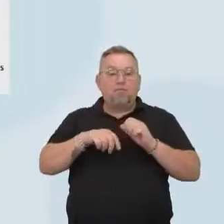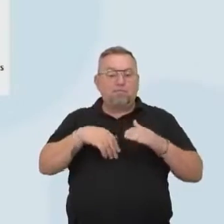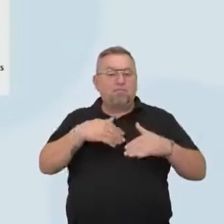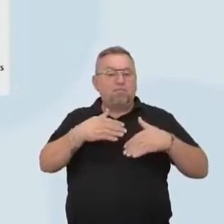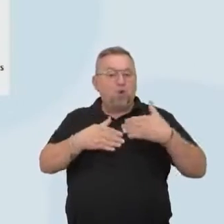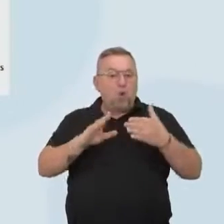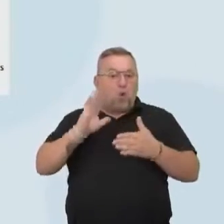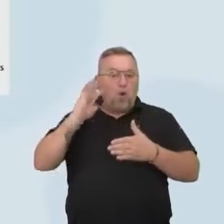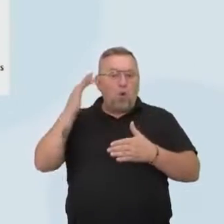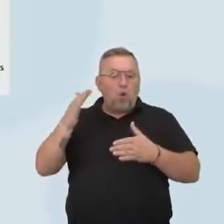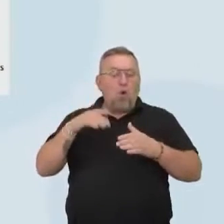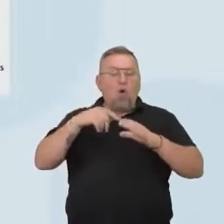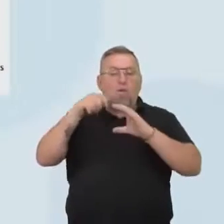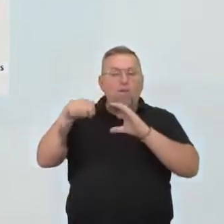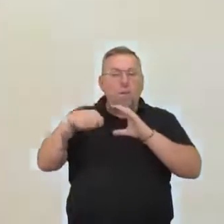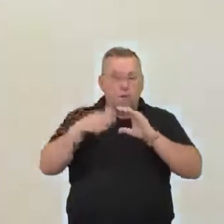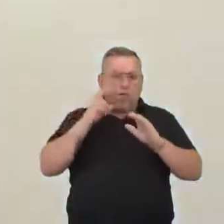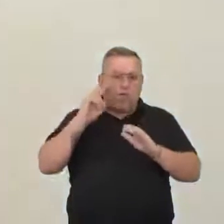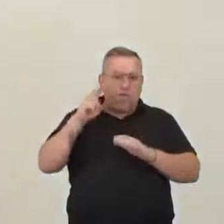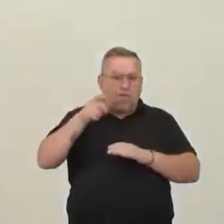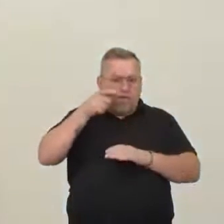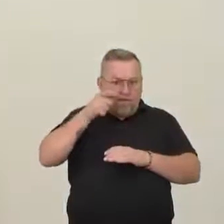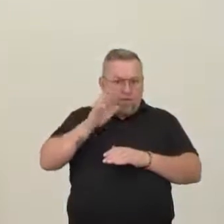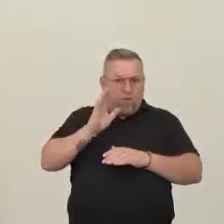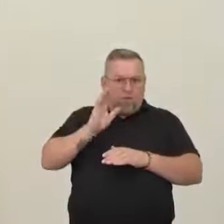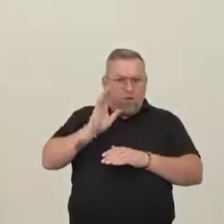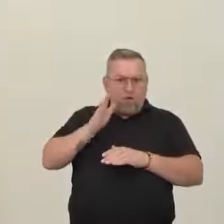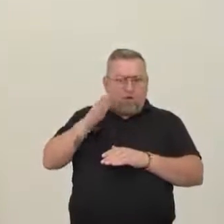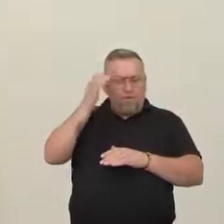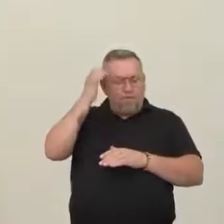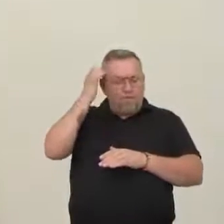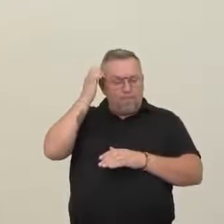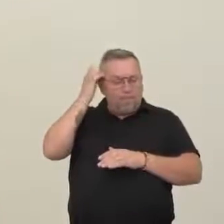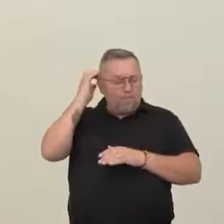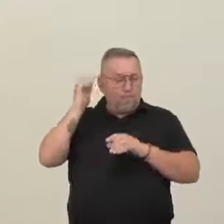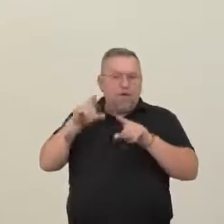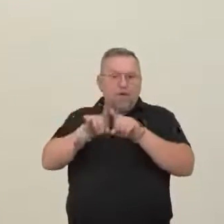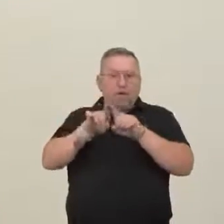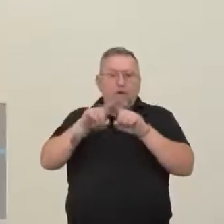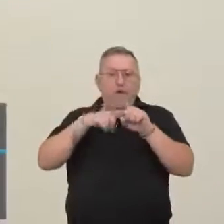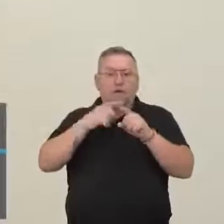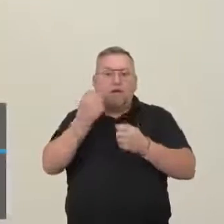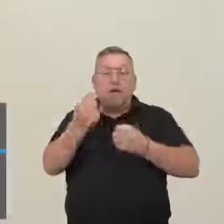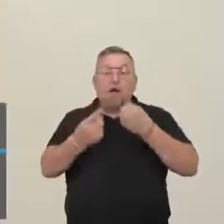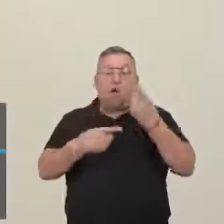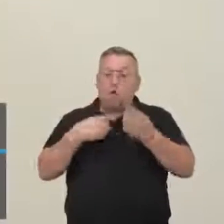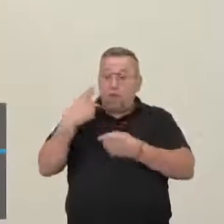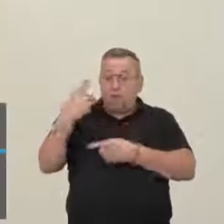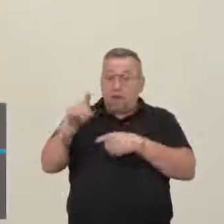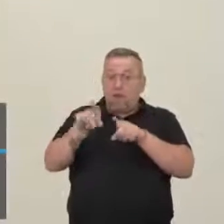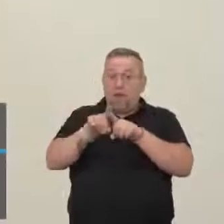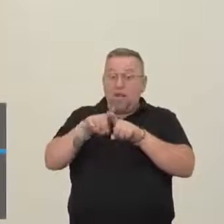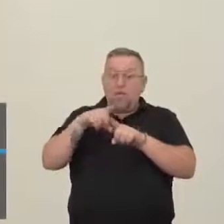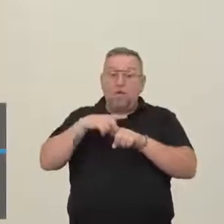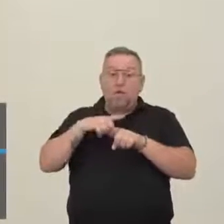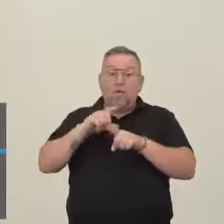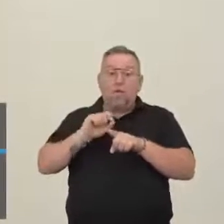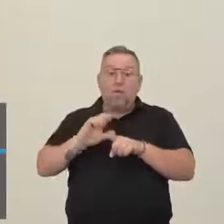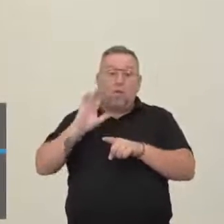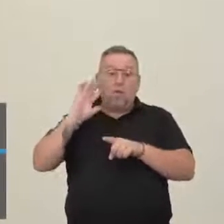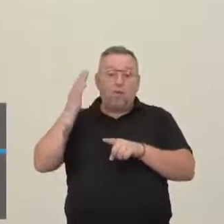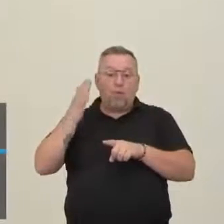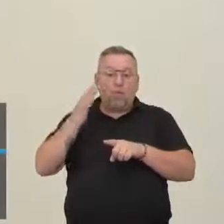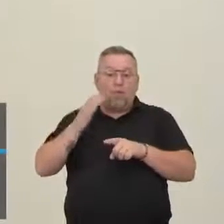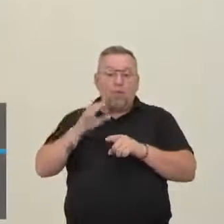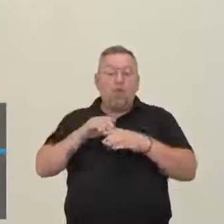vimos no vídeo. Então são regiões de cadeias montanhosas, né, e algumas delas também sofrem processo